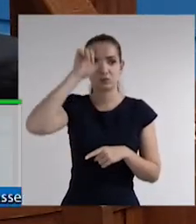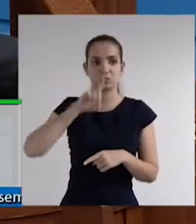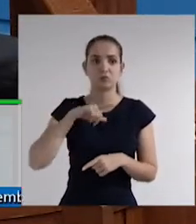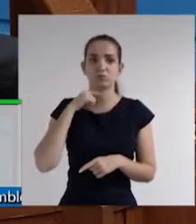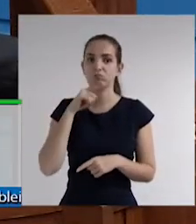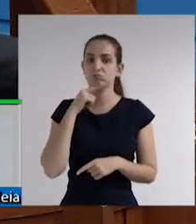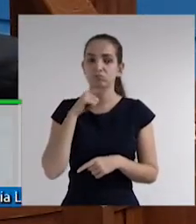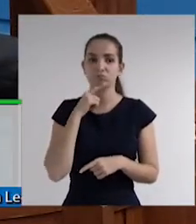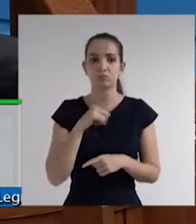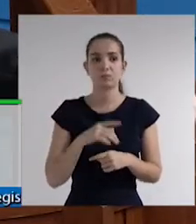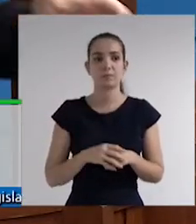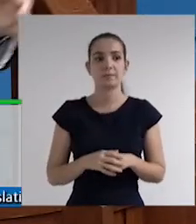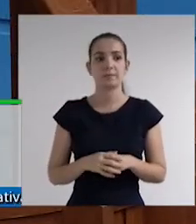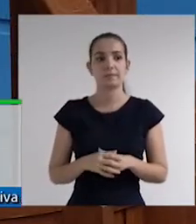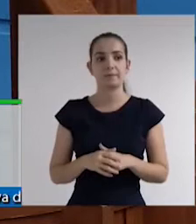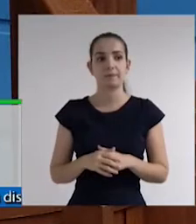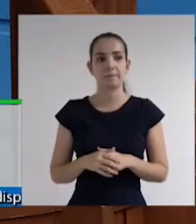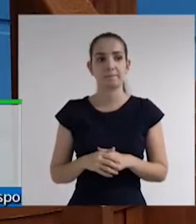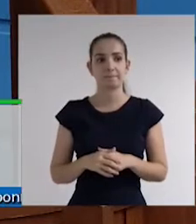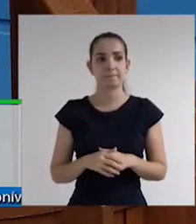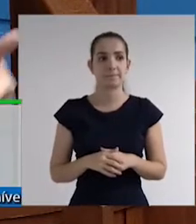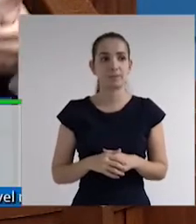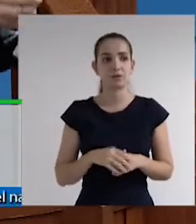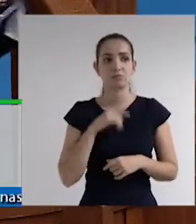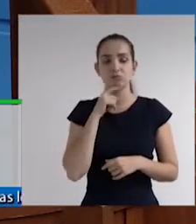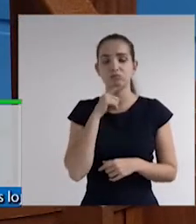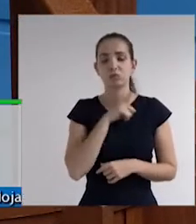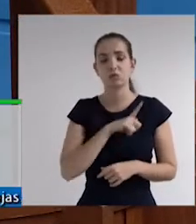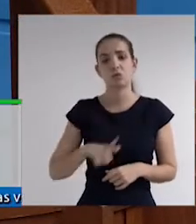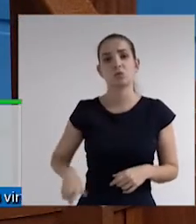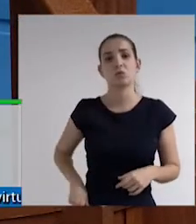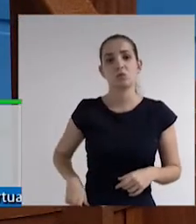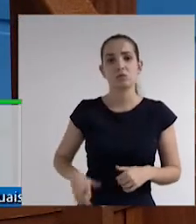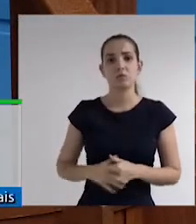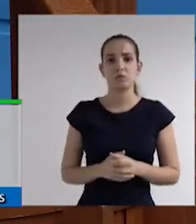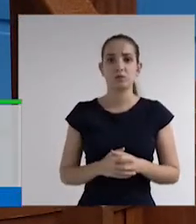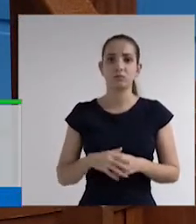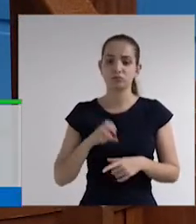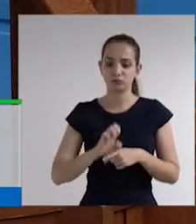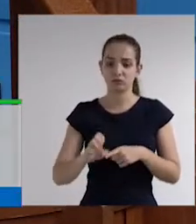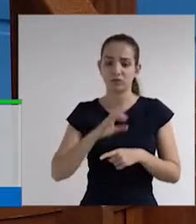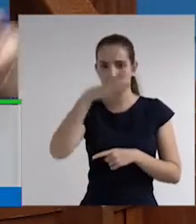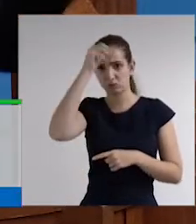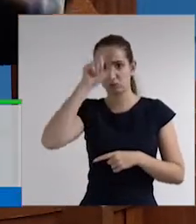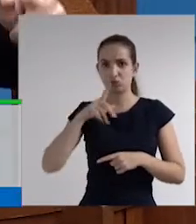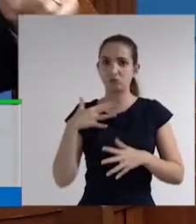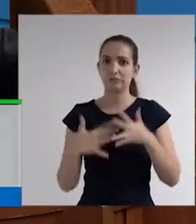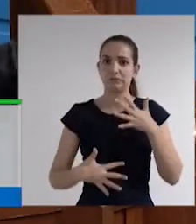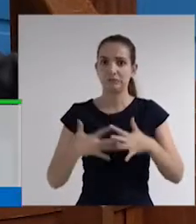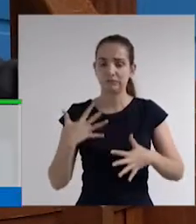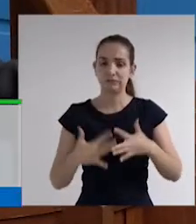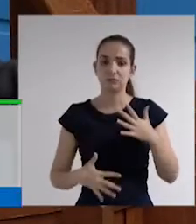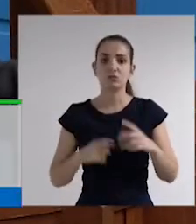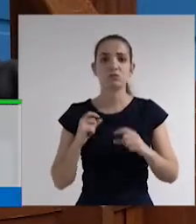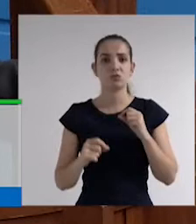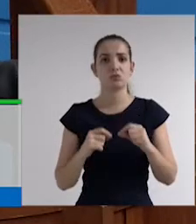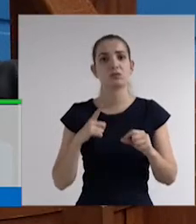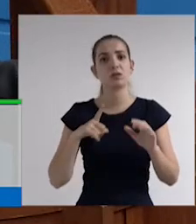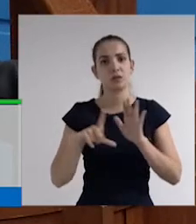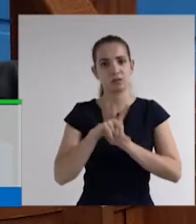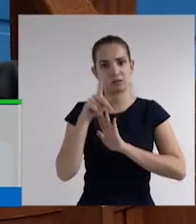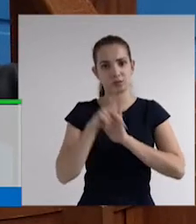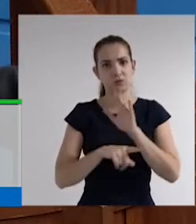de funcionar. E aí, em impossibilidade de funcionar, cabe, através de um projeto de lei, e aí entra a Assembleia